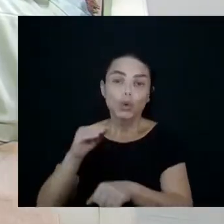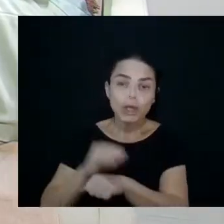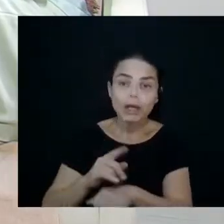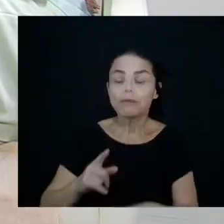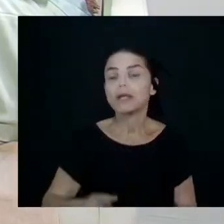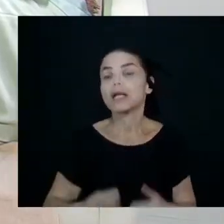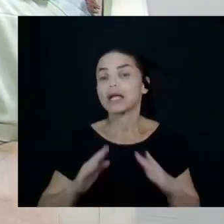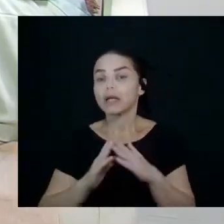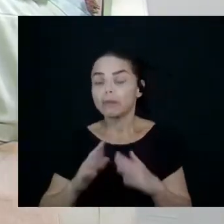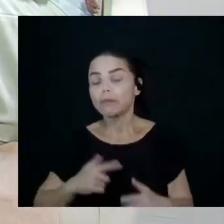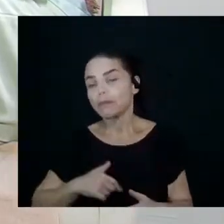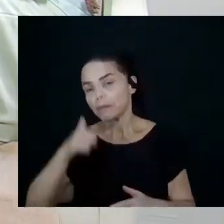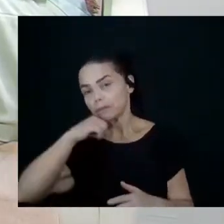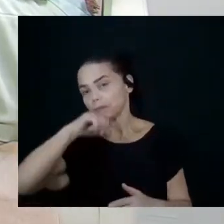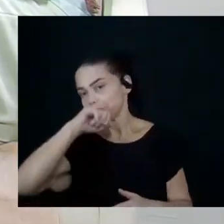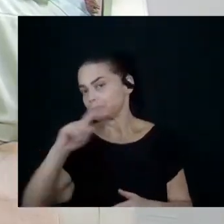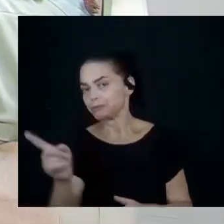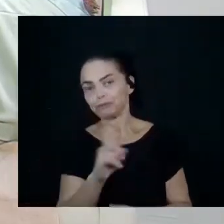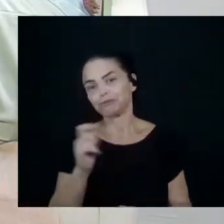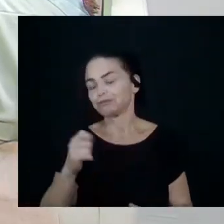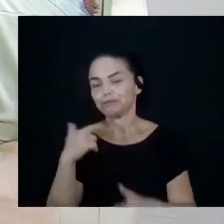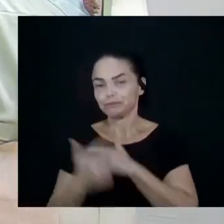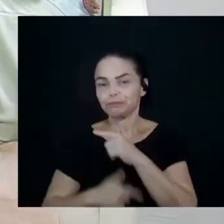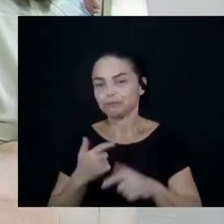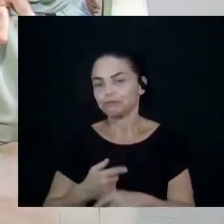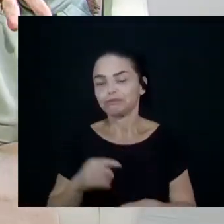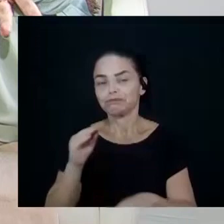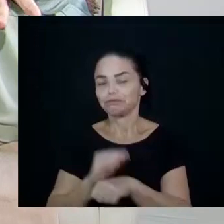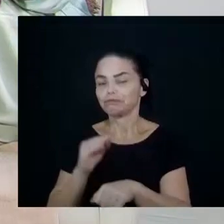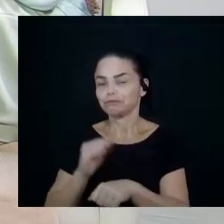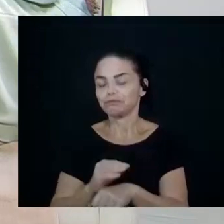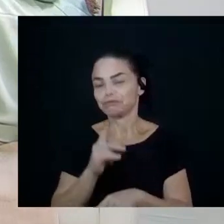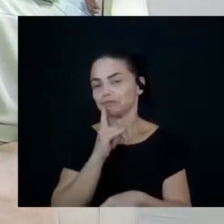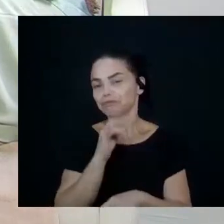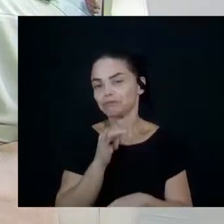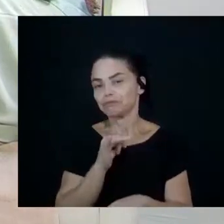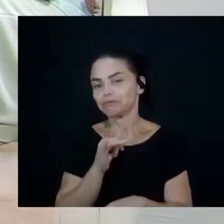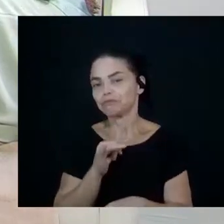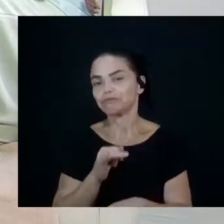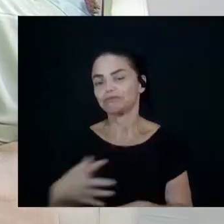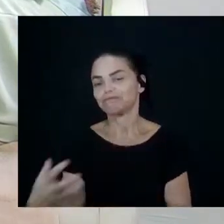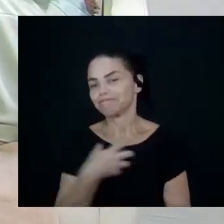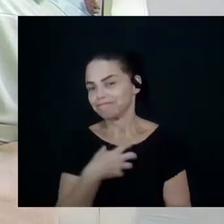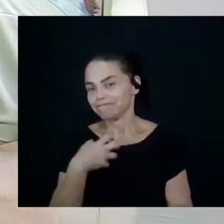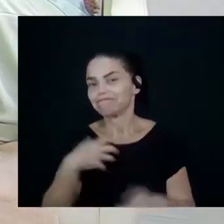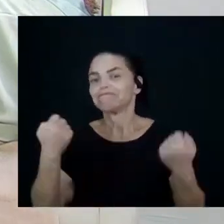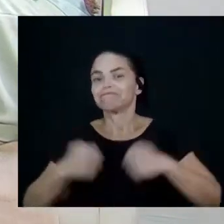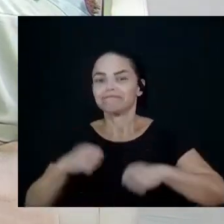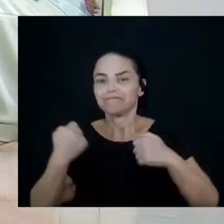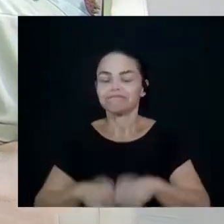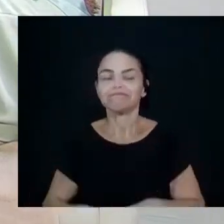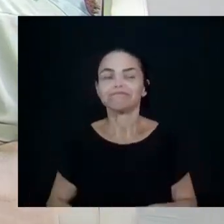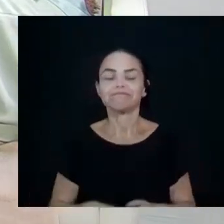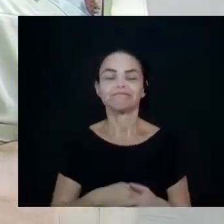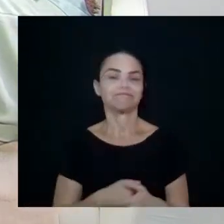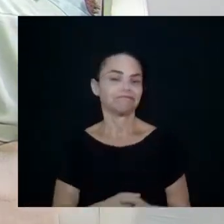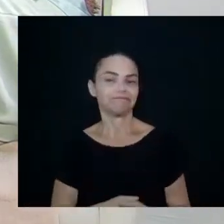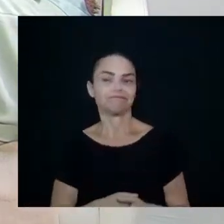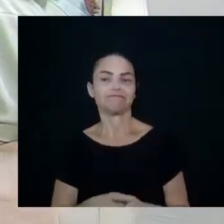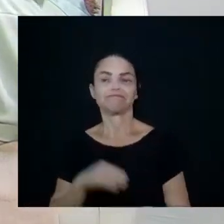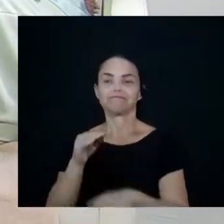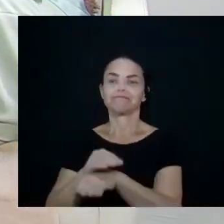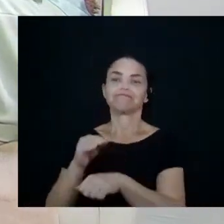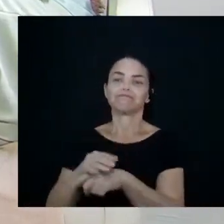mãe não trabalhava, e a minha mãe não tinha condição de trabalhar cuidando dele, então sentimos a necessidade de sair atrás